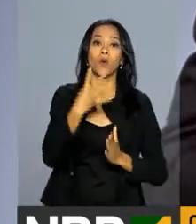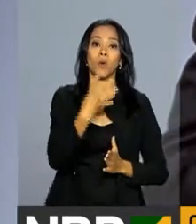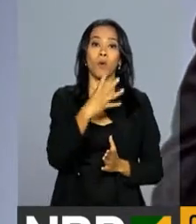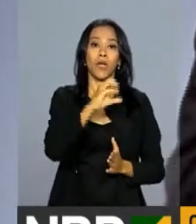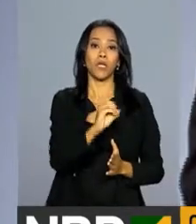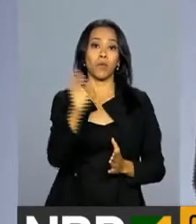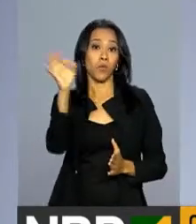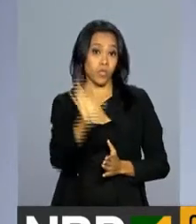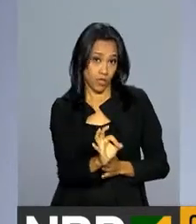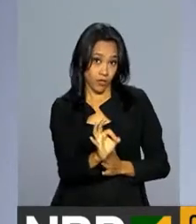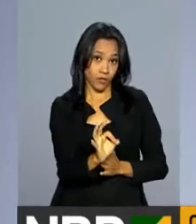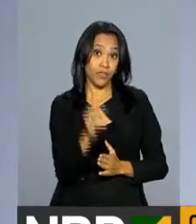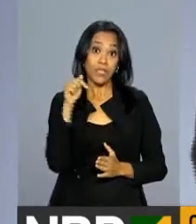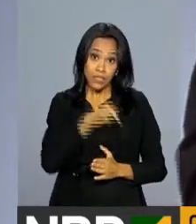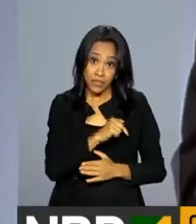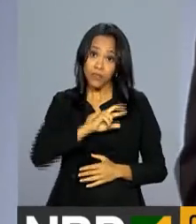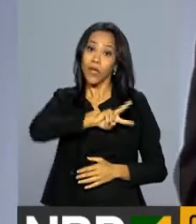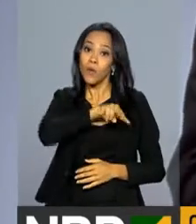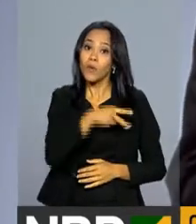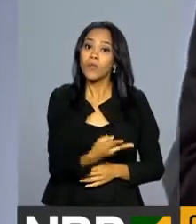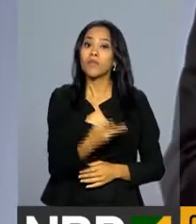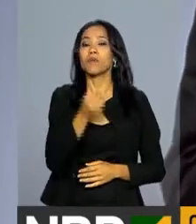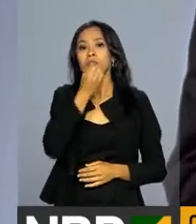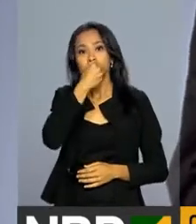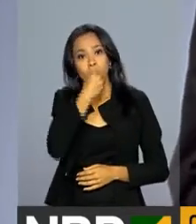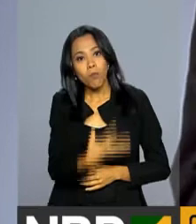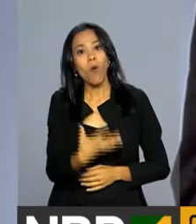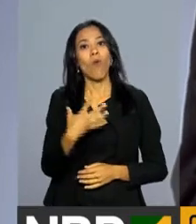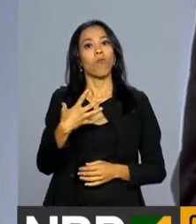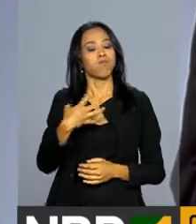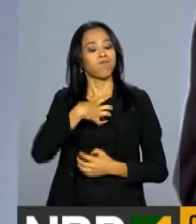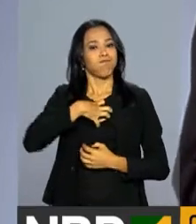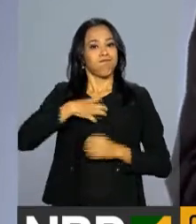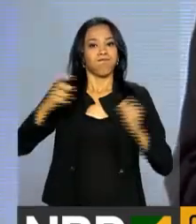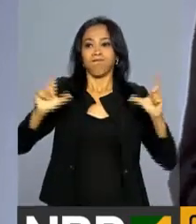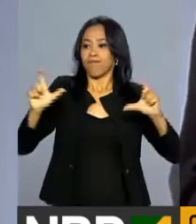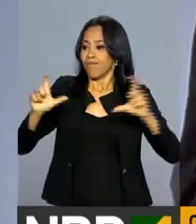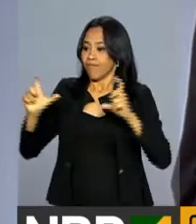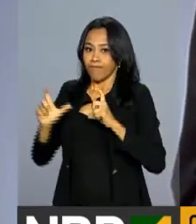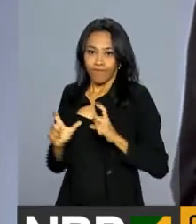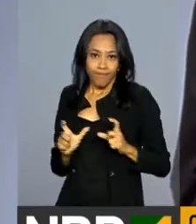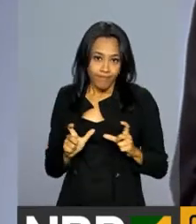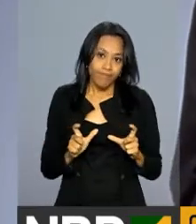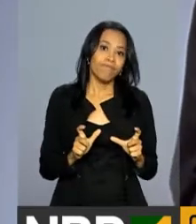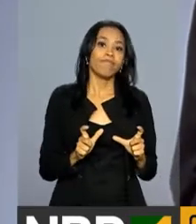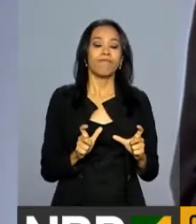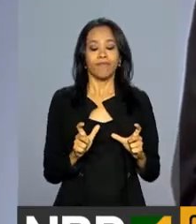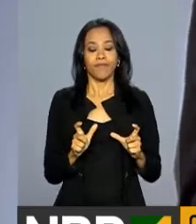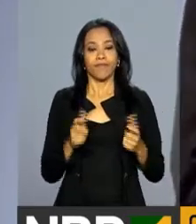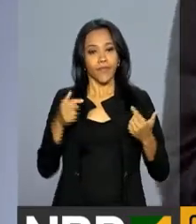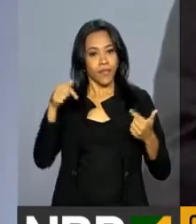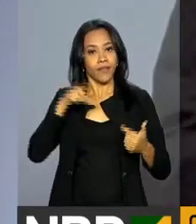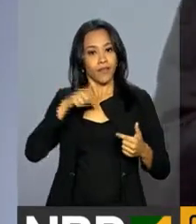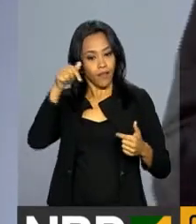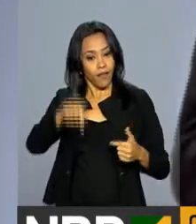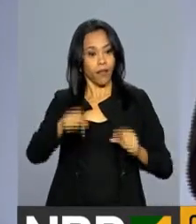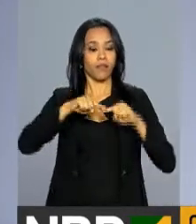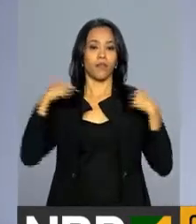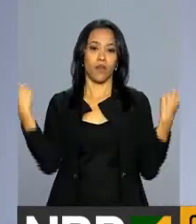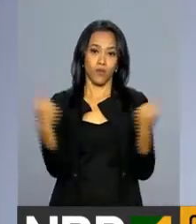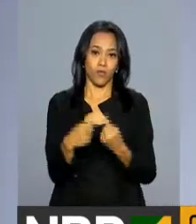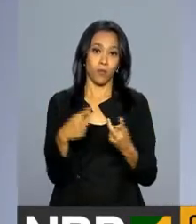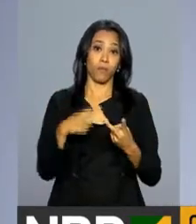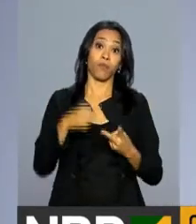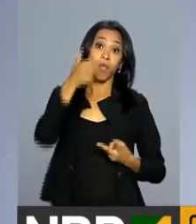veja que tudo isto é fruto deste bom astral que domina esta reunião e outra coisa